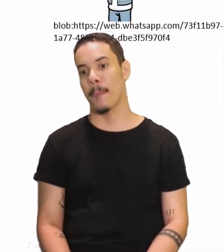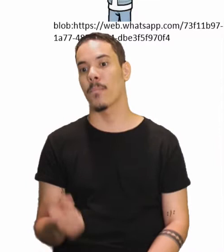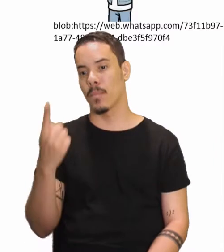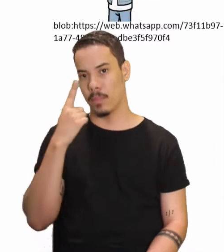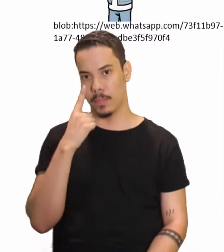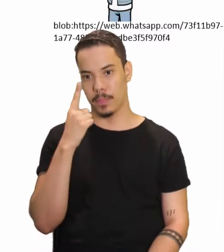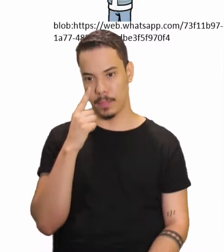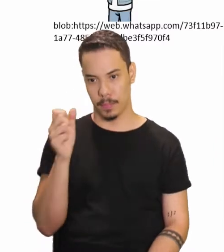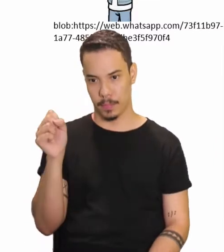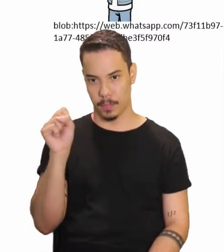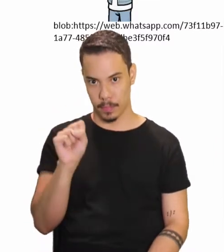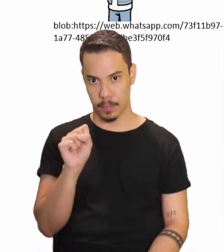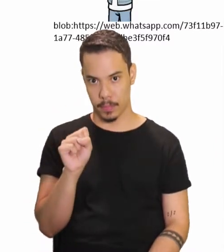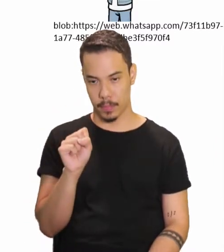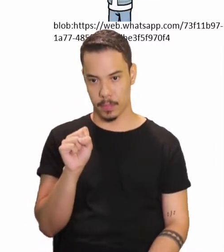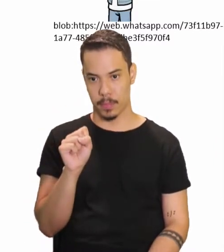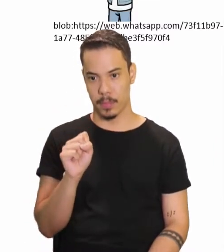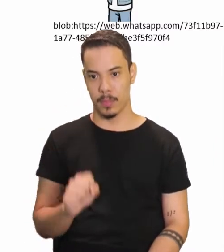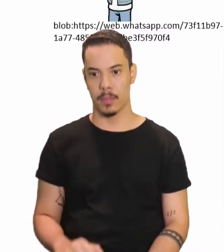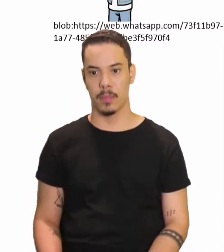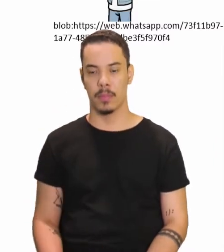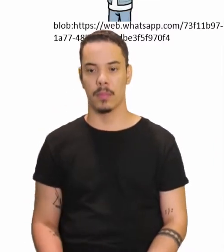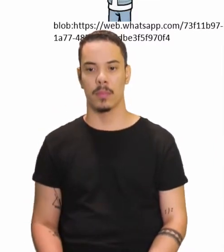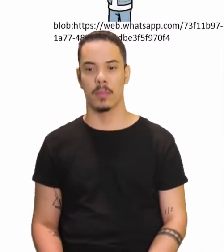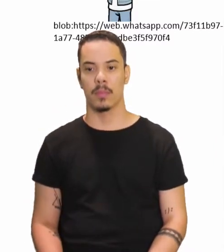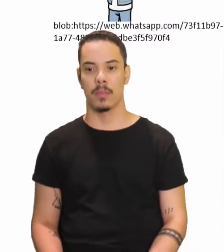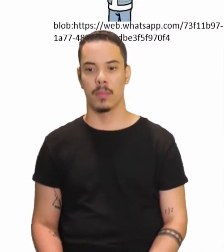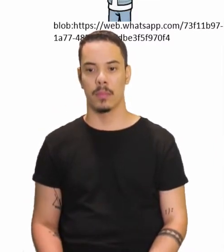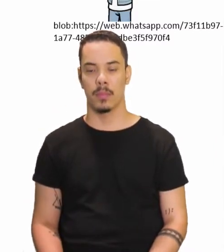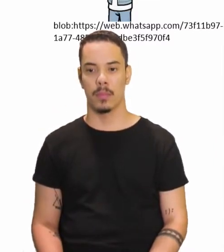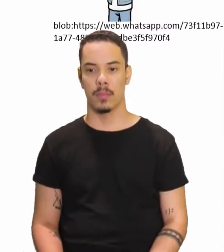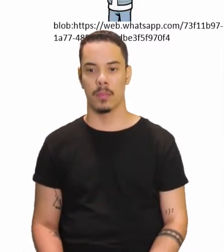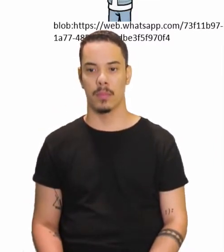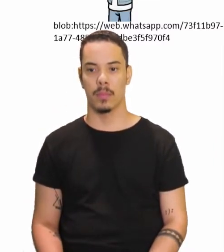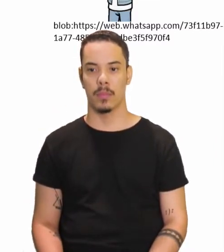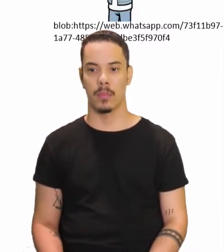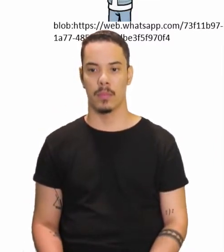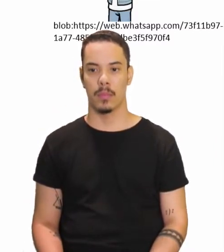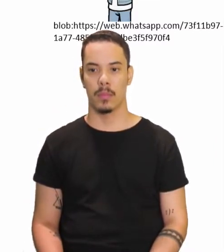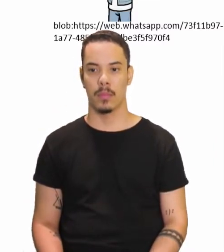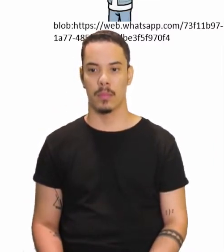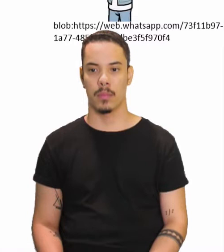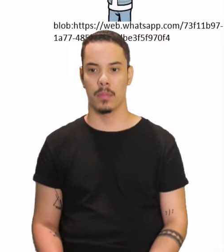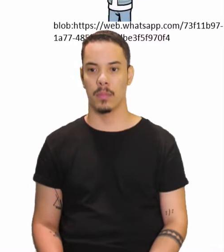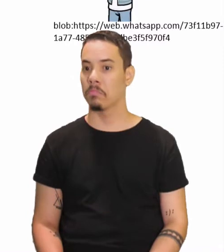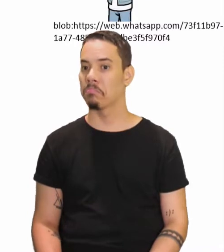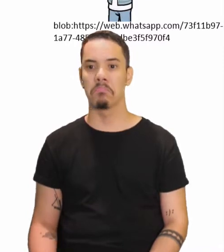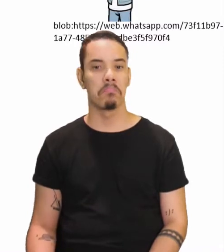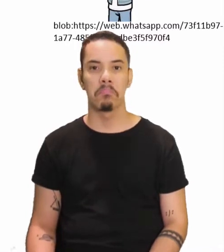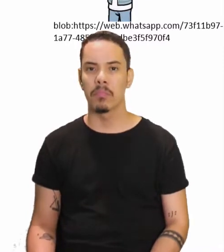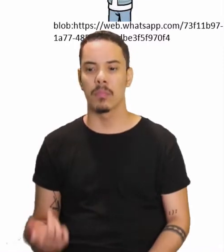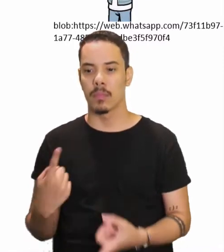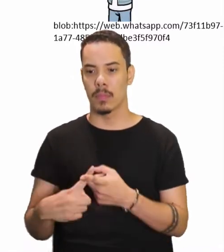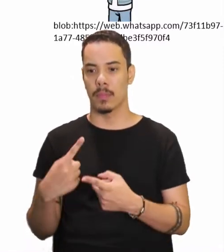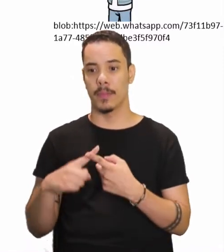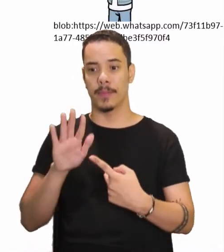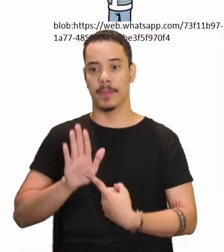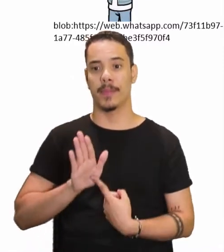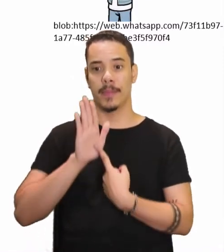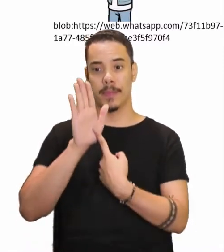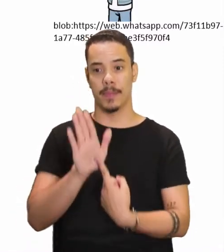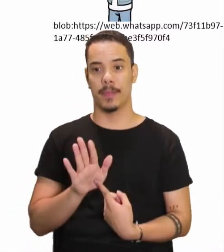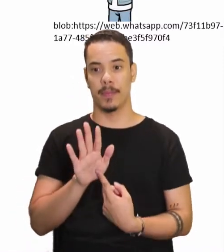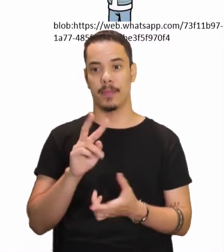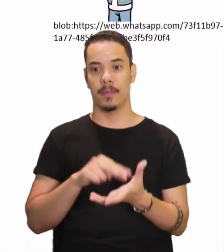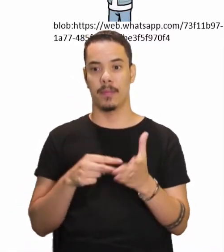Szinho assim, pequenininho, que é semivogal, mais o que? A vogal. Por que isso? Para mostrar aí que